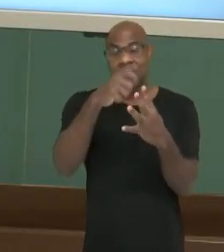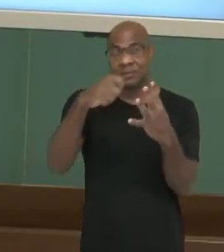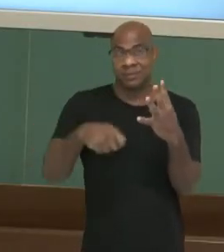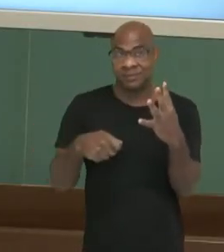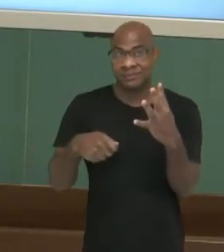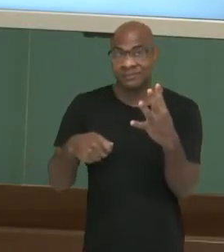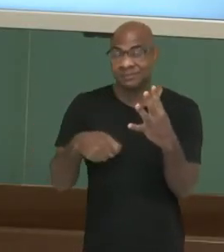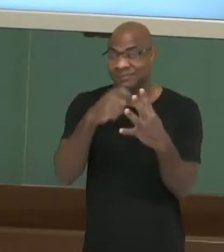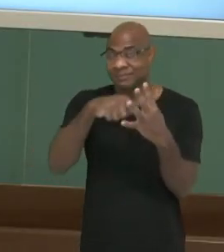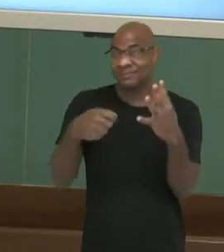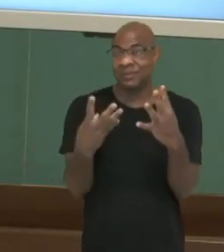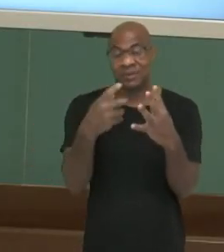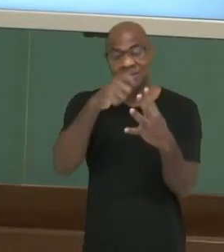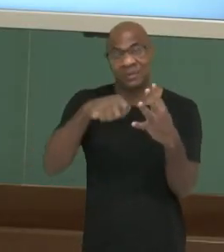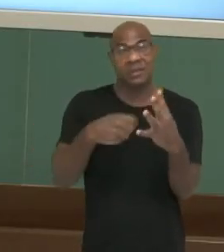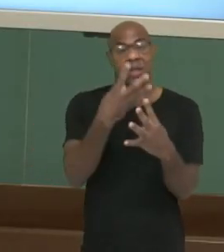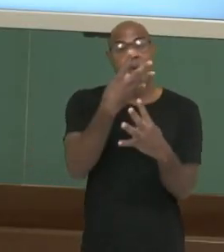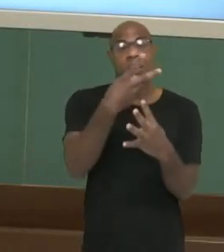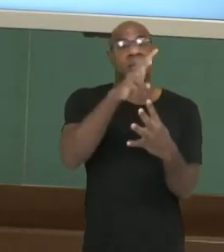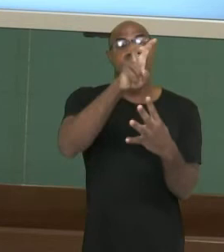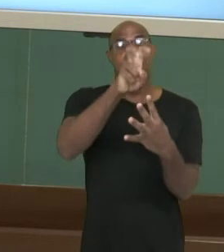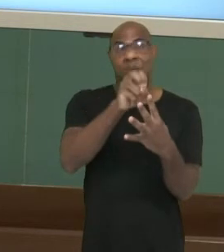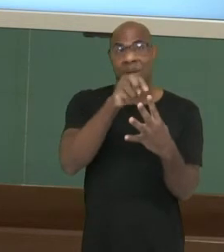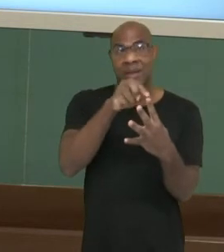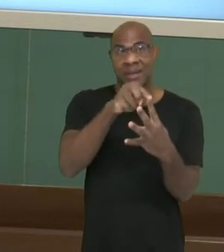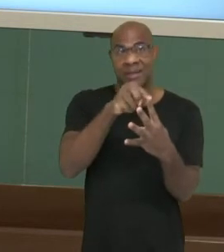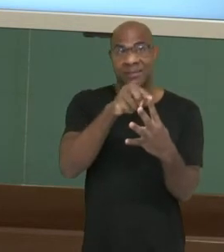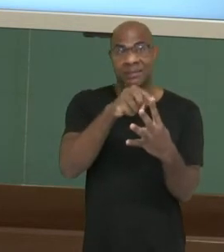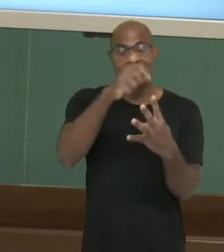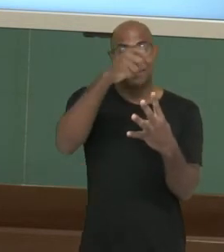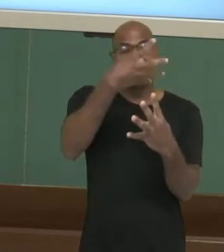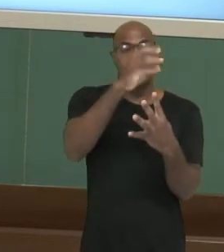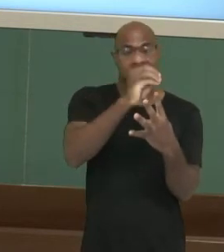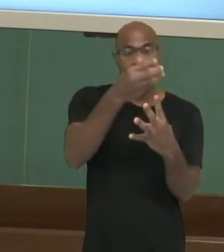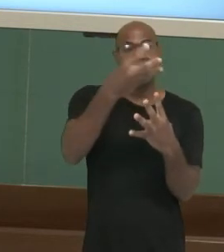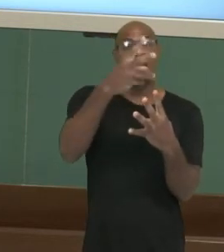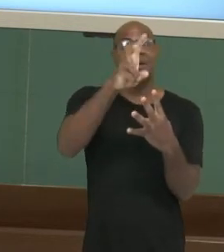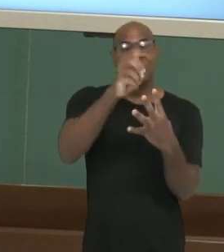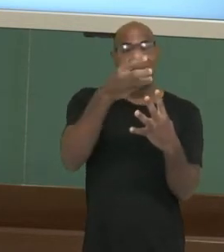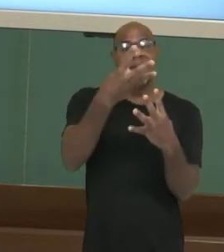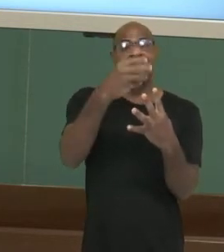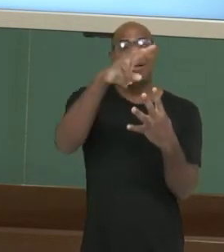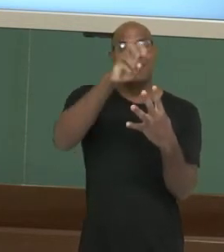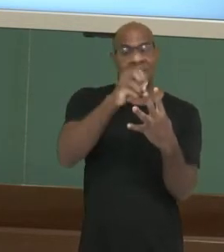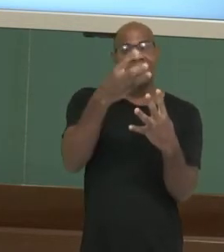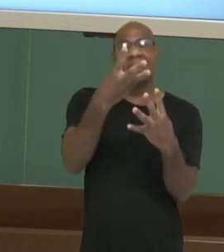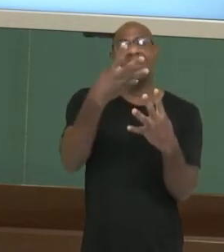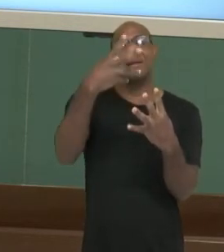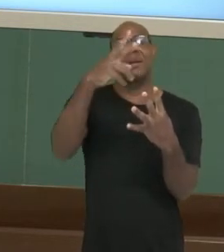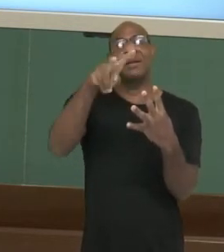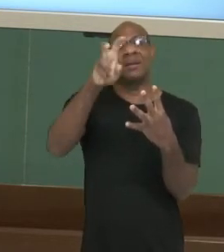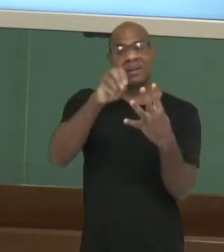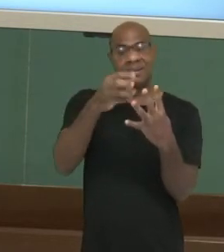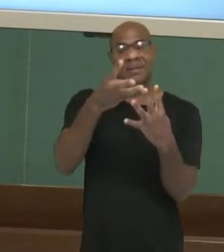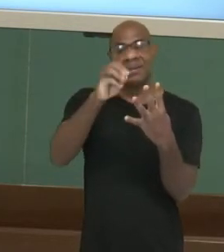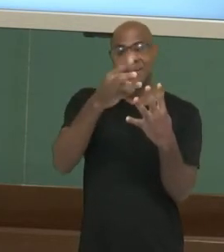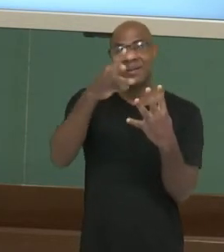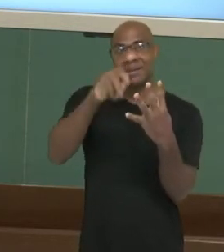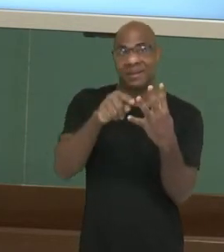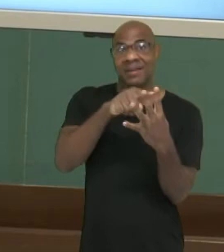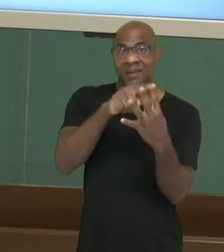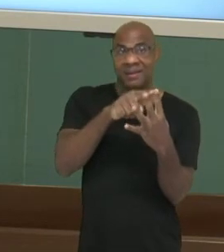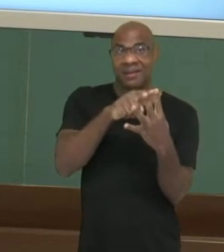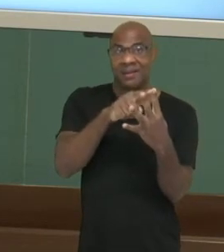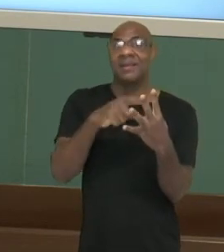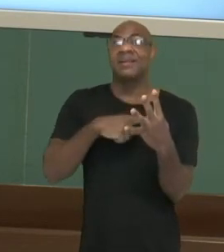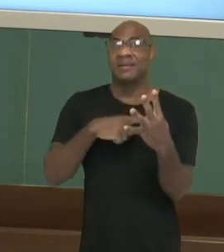4. De 450, então as parcelas são de 450, no regime de juros compostos. Então,